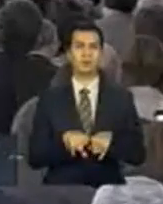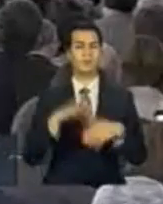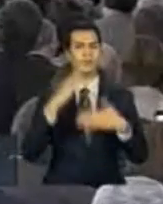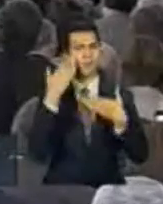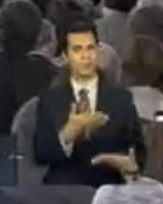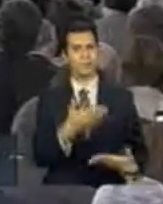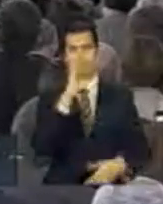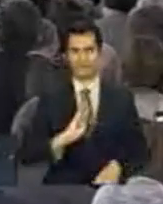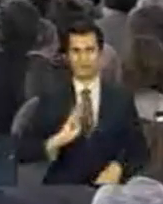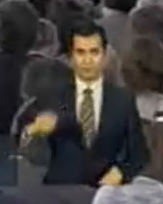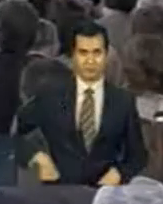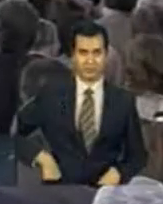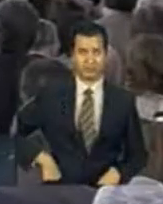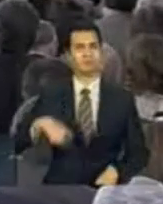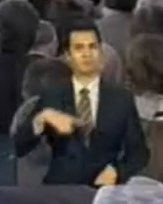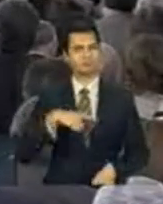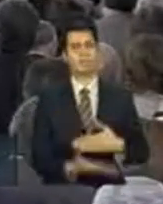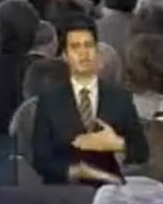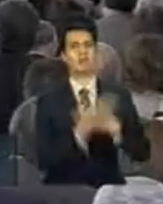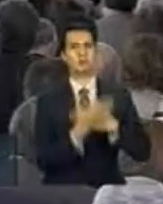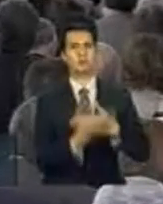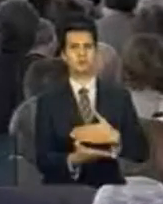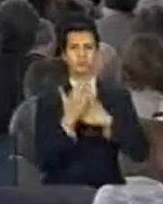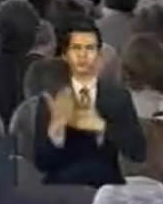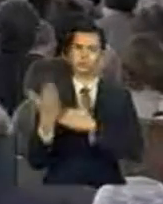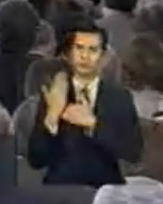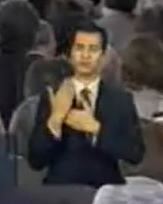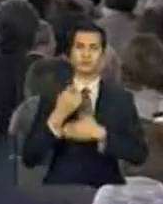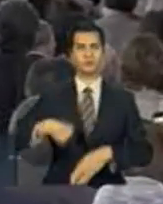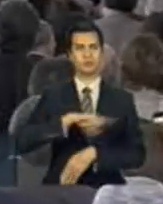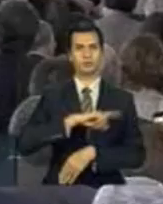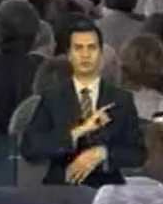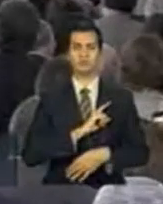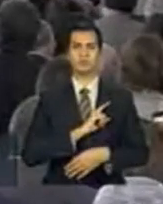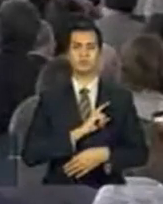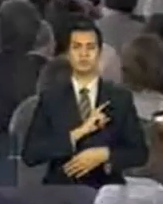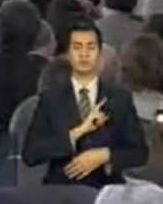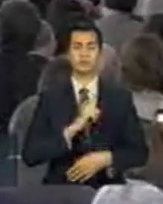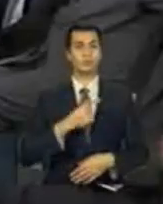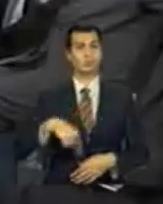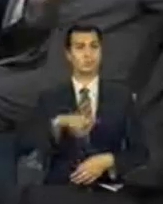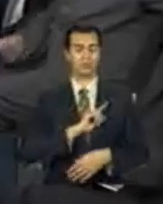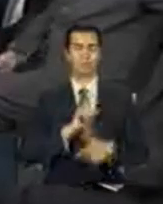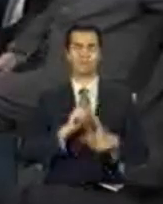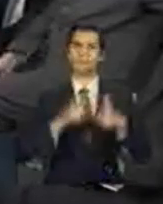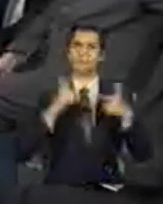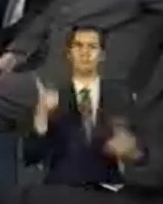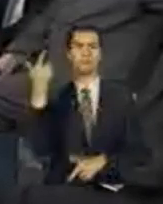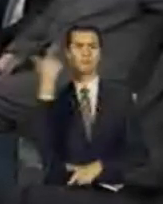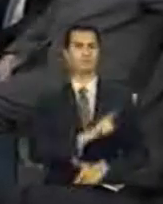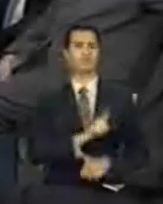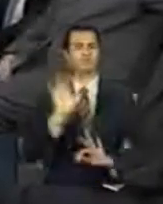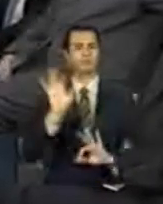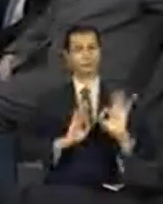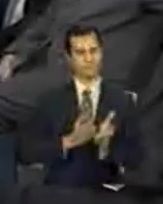Agradecê-los pela contribuição que deram a nós, sem a qual nós não conseguiríamos levar